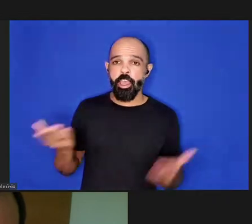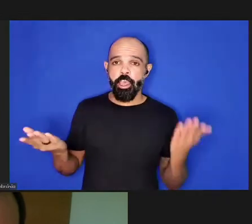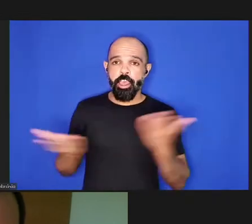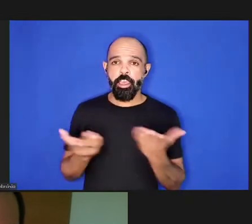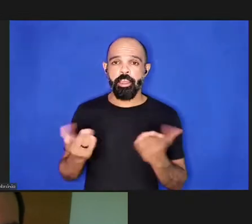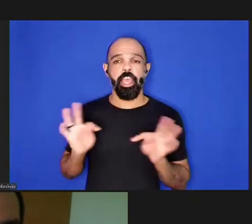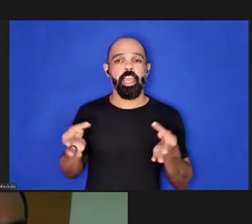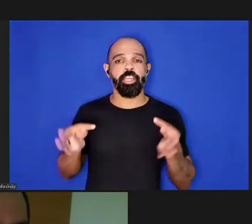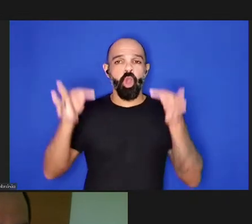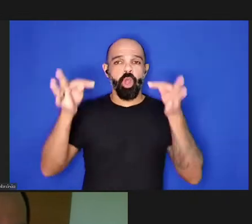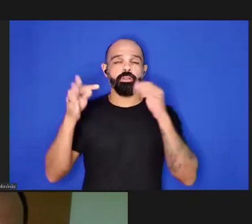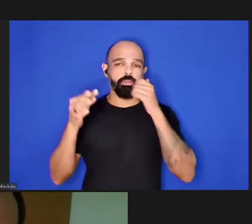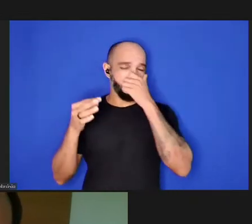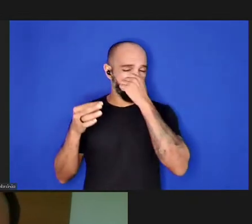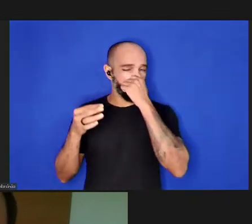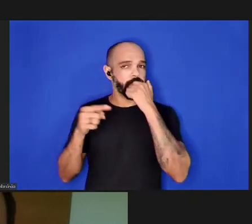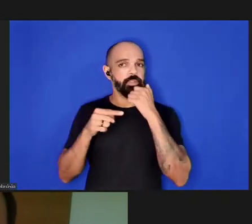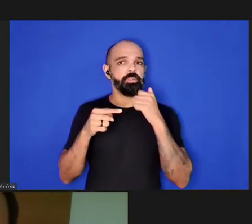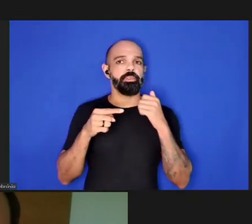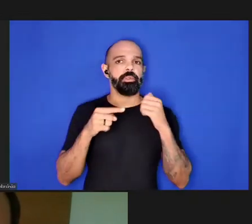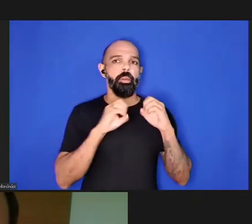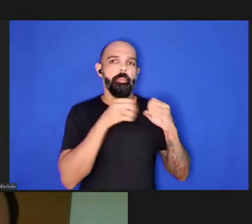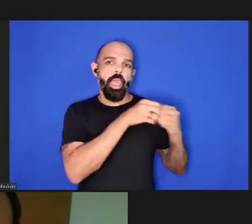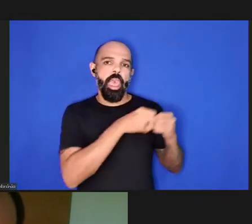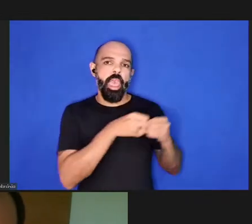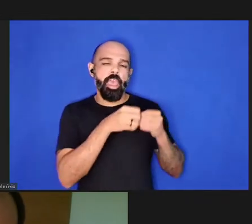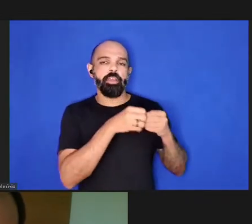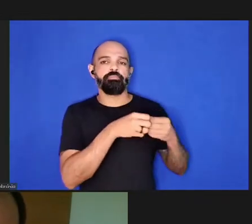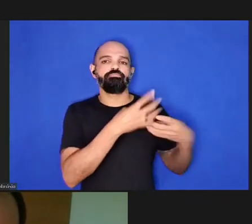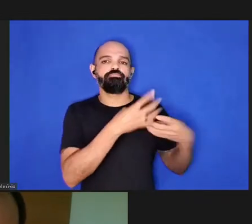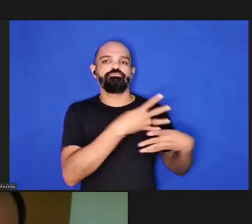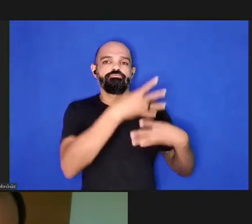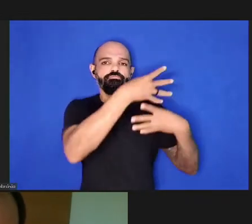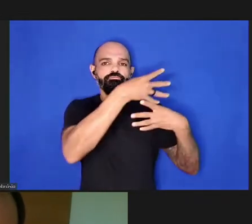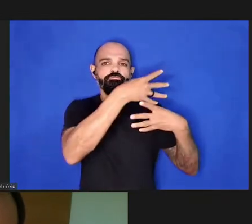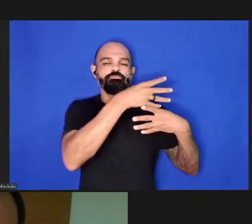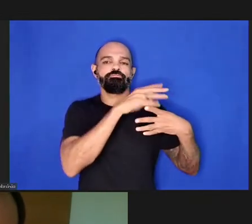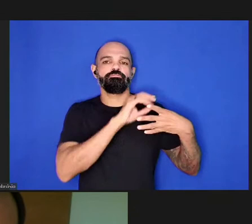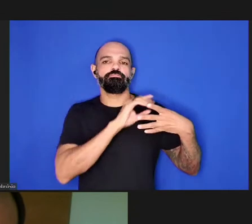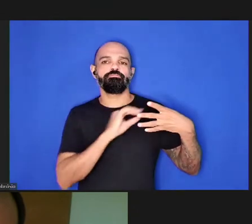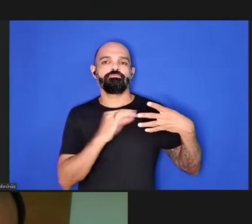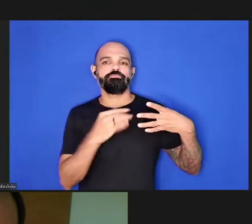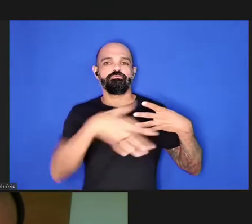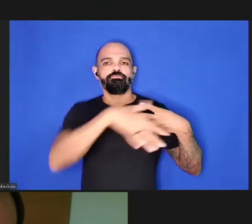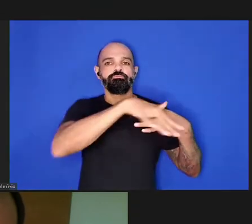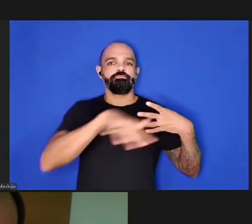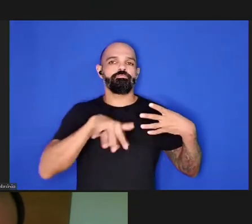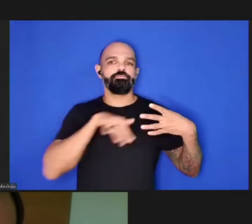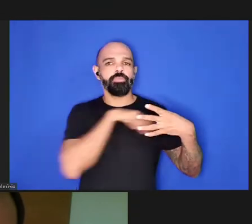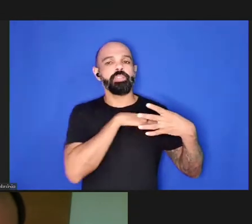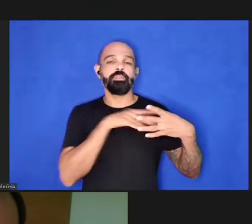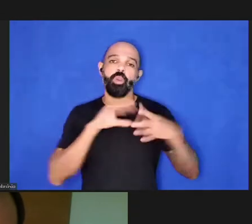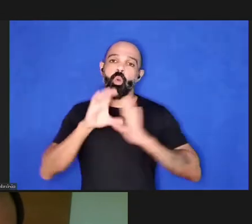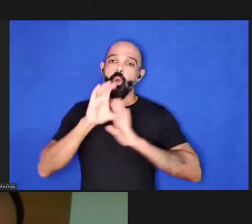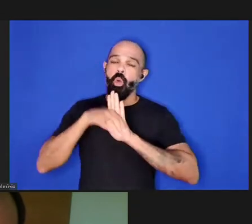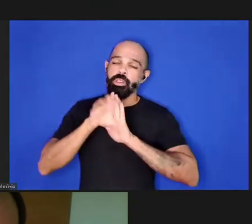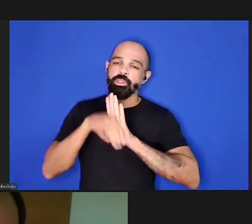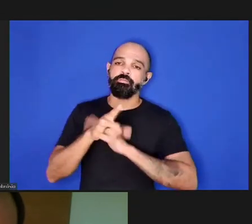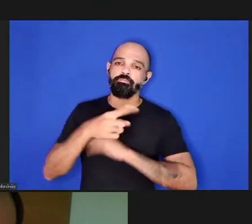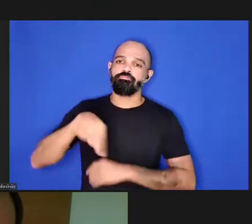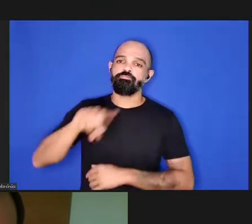em volta das vitrines. Isso envolve o trabalho conceitual que nós